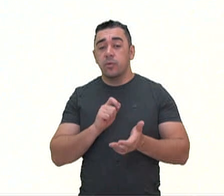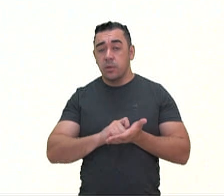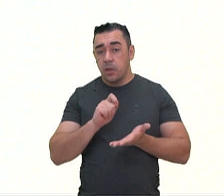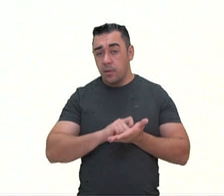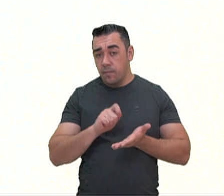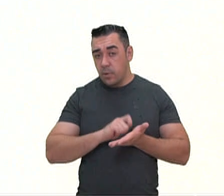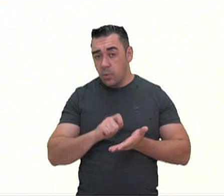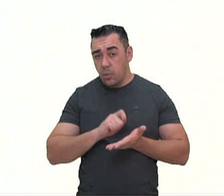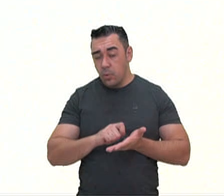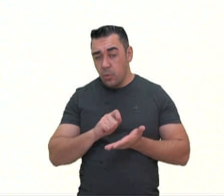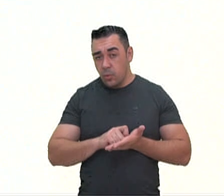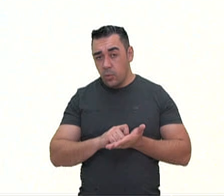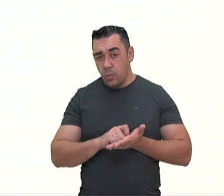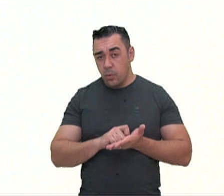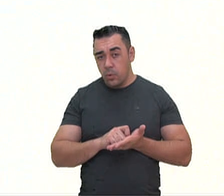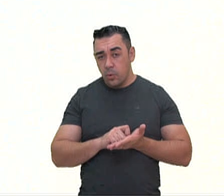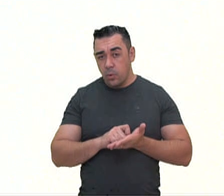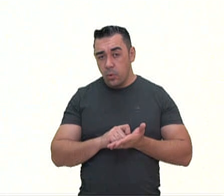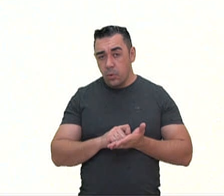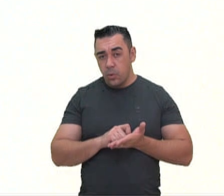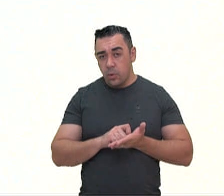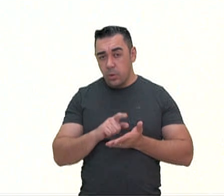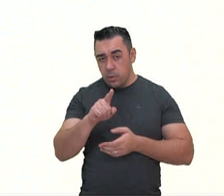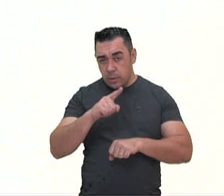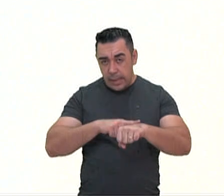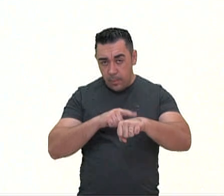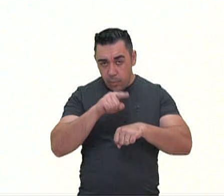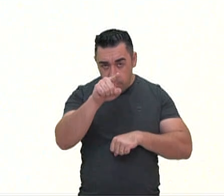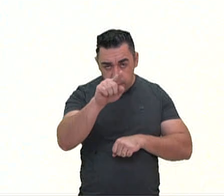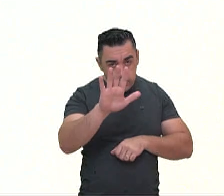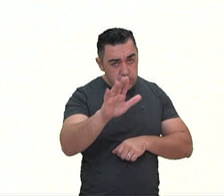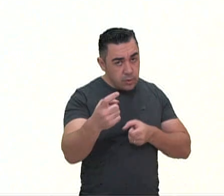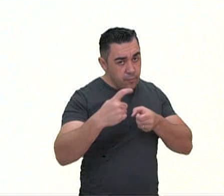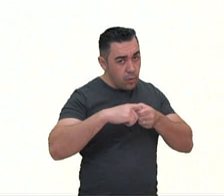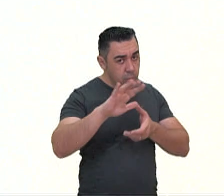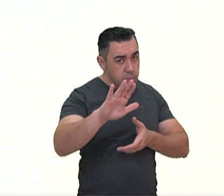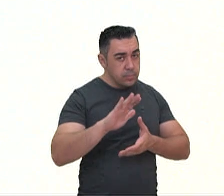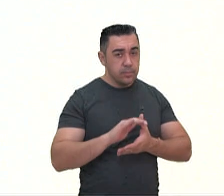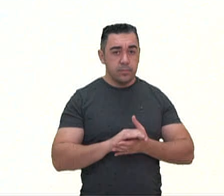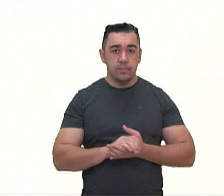escrito essa parte? Eu deixo um tempinho para você e já retorno.